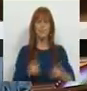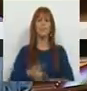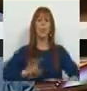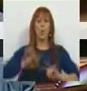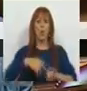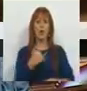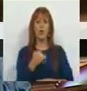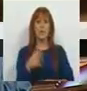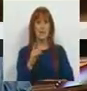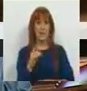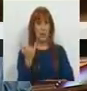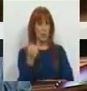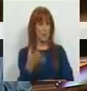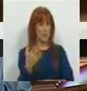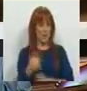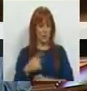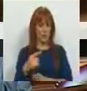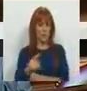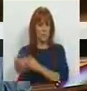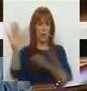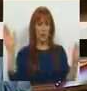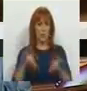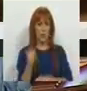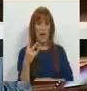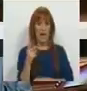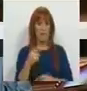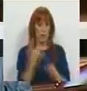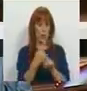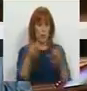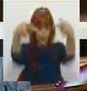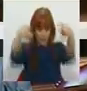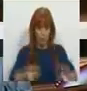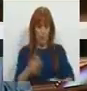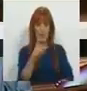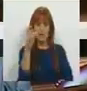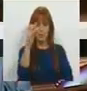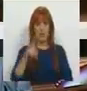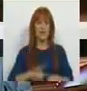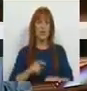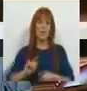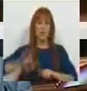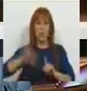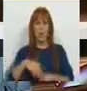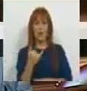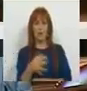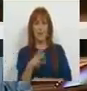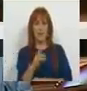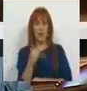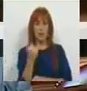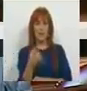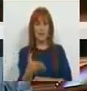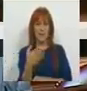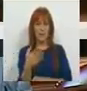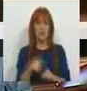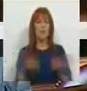os anos 2016 e 2017 se reduza o IVA destes produtos para 6%. Que durante os anos 2016 e